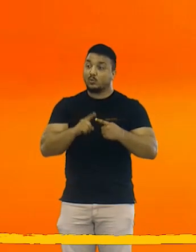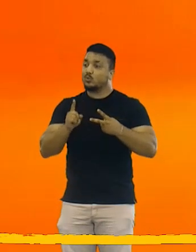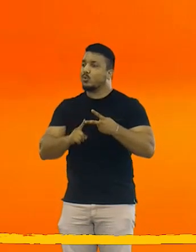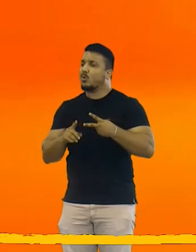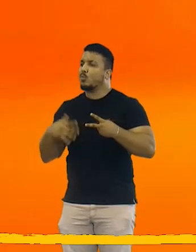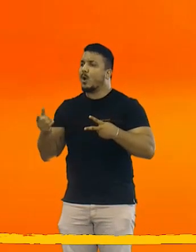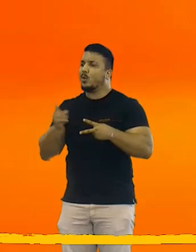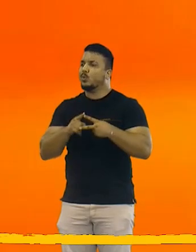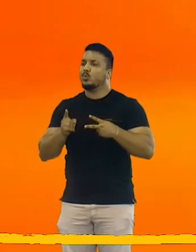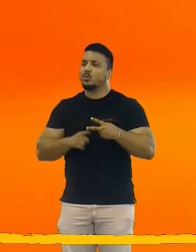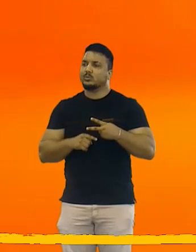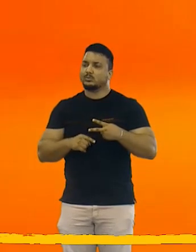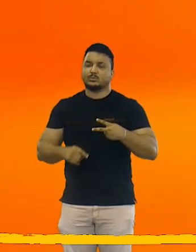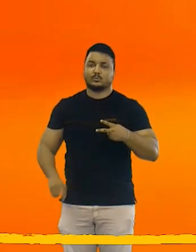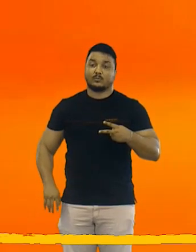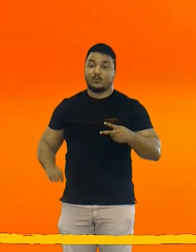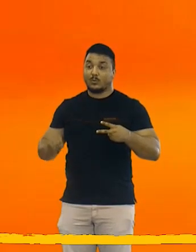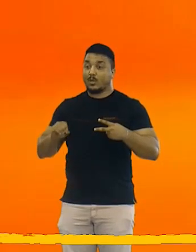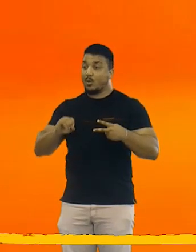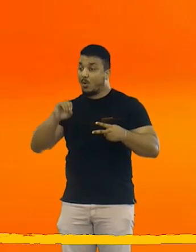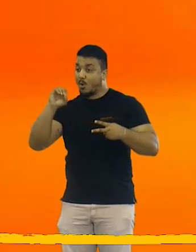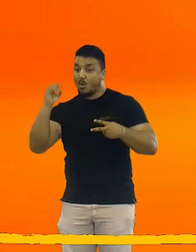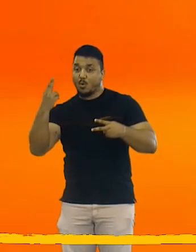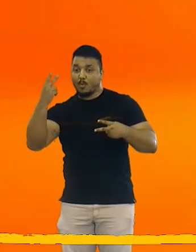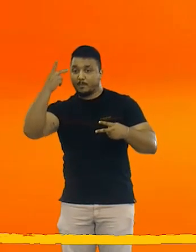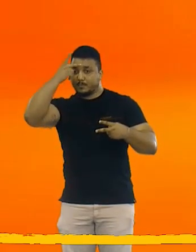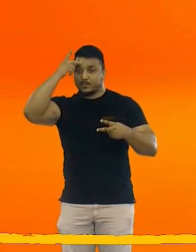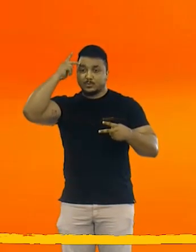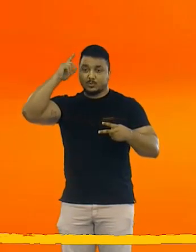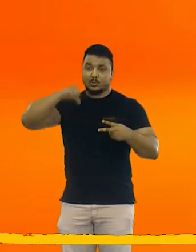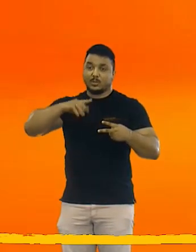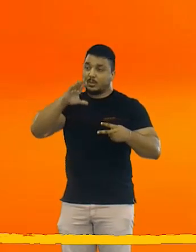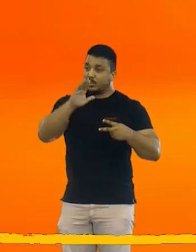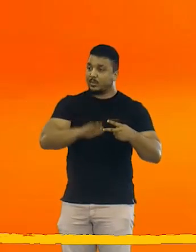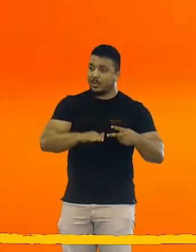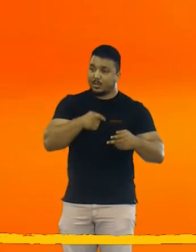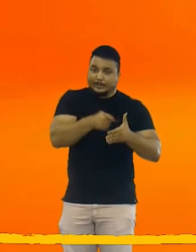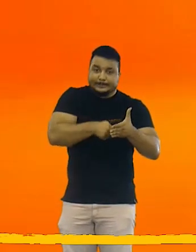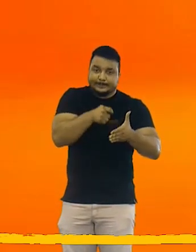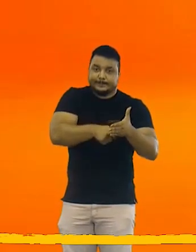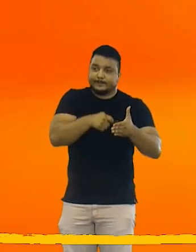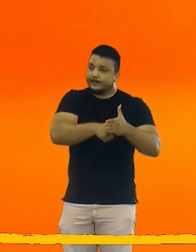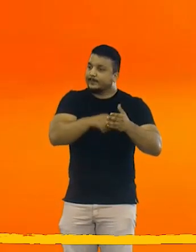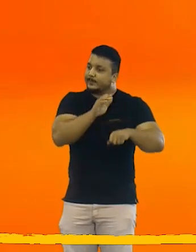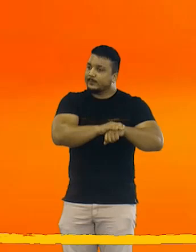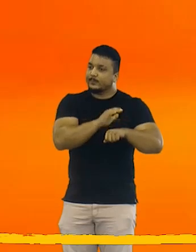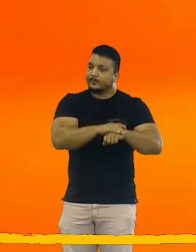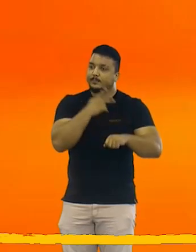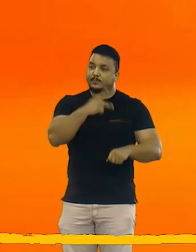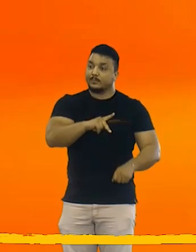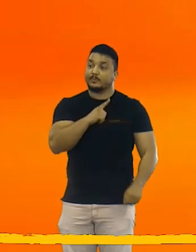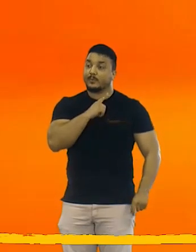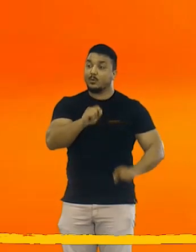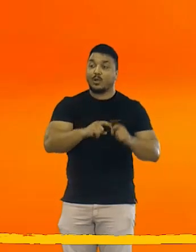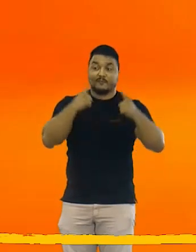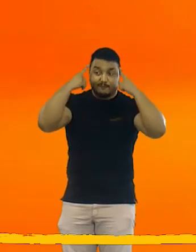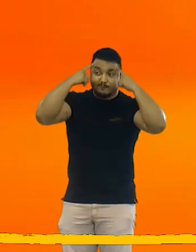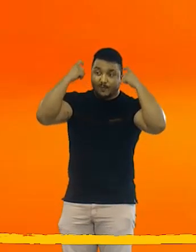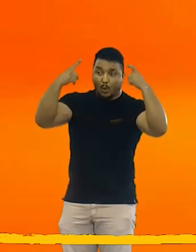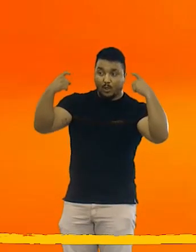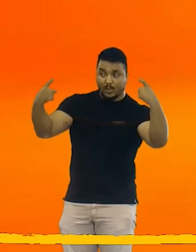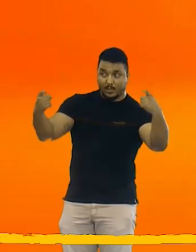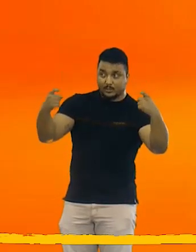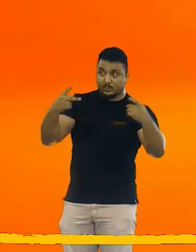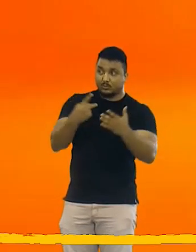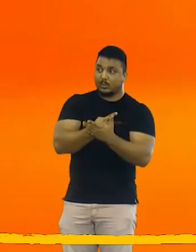destinos. Ou o camponês, ele fica no campo e luta pela terra, e aí você tem um agravamento da violência